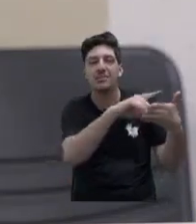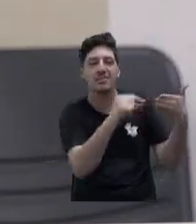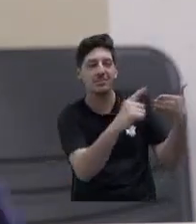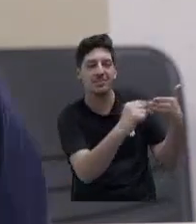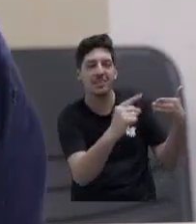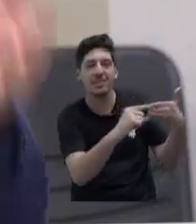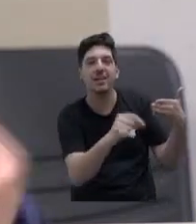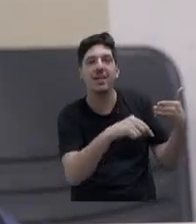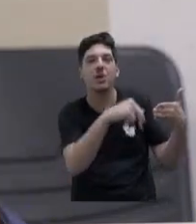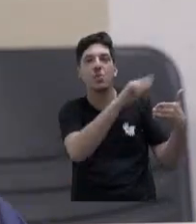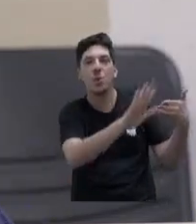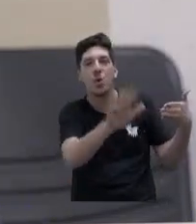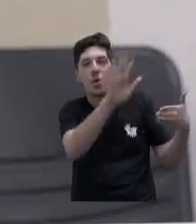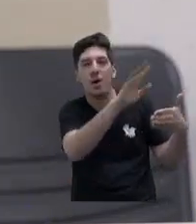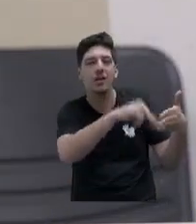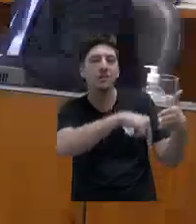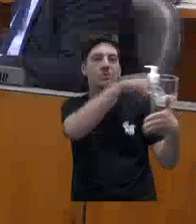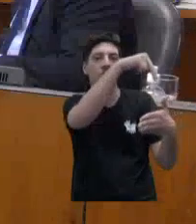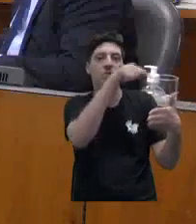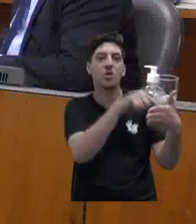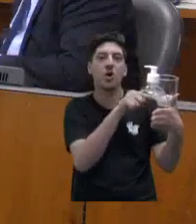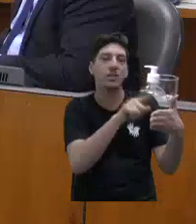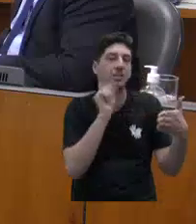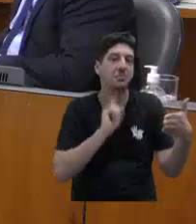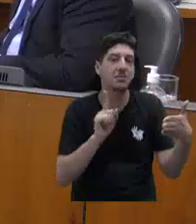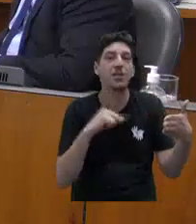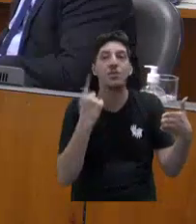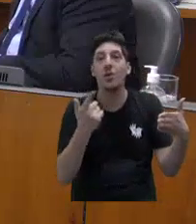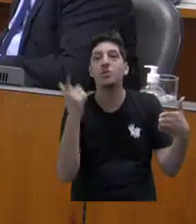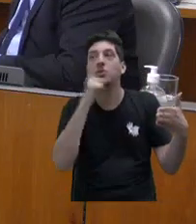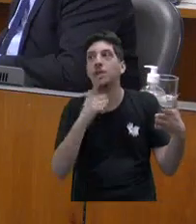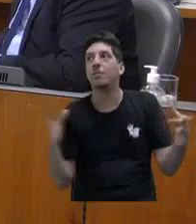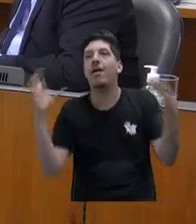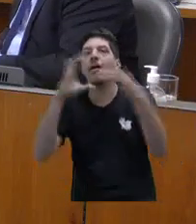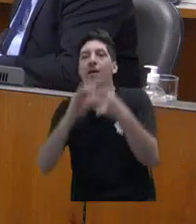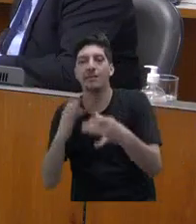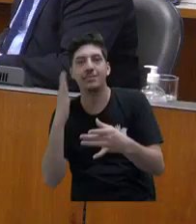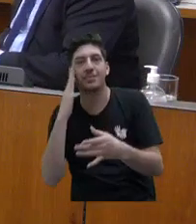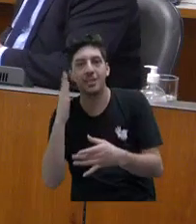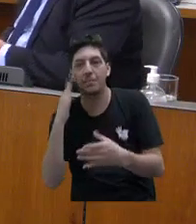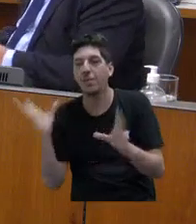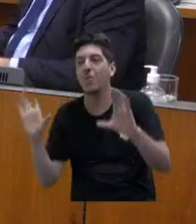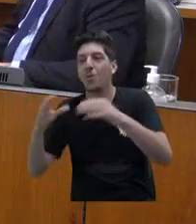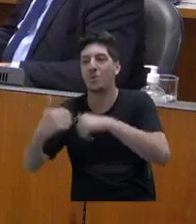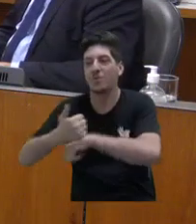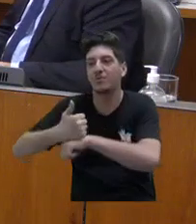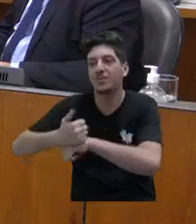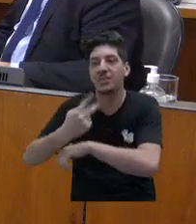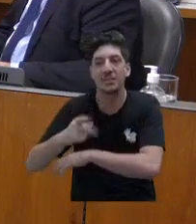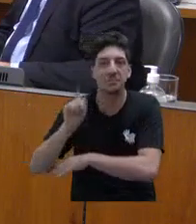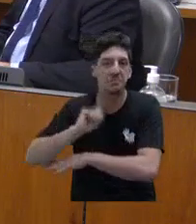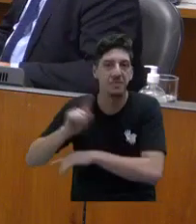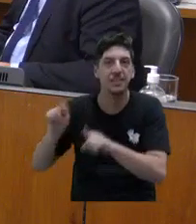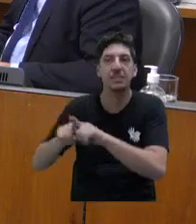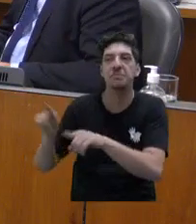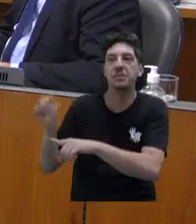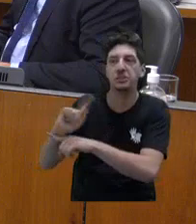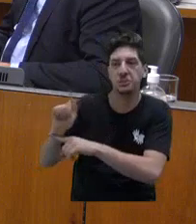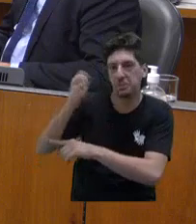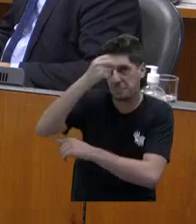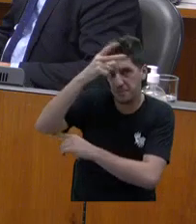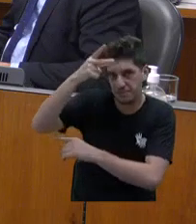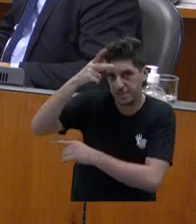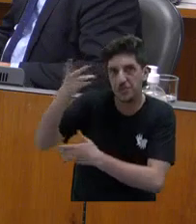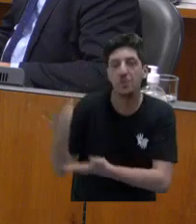do Noroeste, do Norte. Aprendemos a nossa equipe com Minas Gerais, aprendemos com os nossos gestores. E